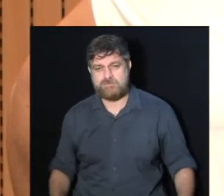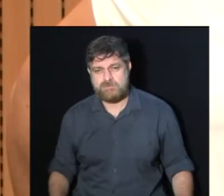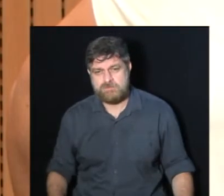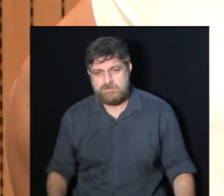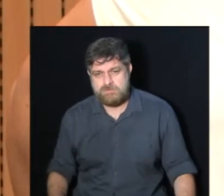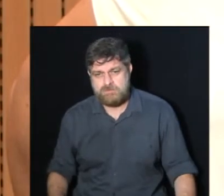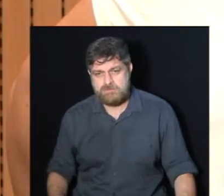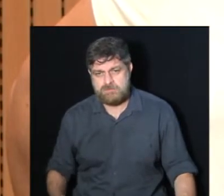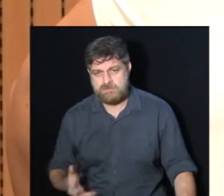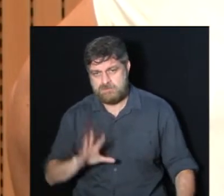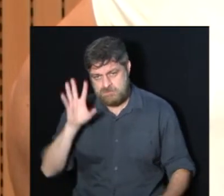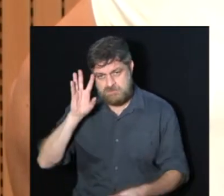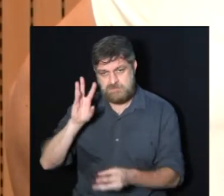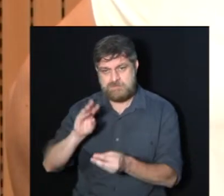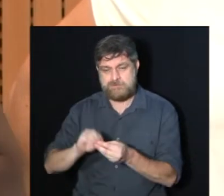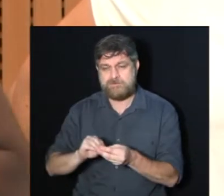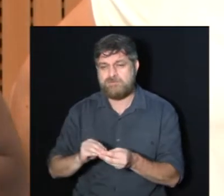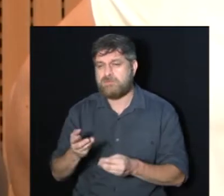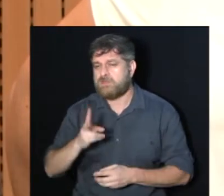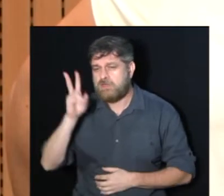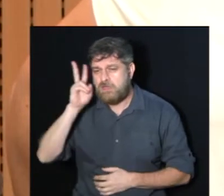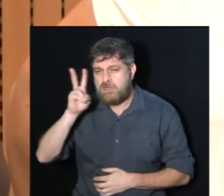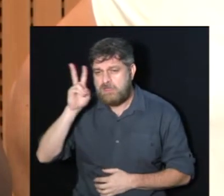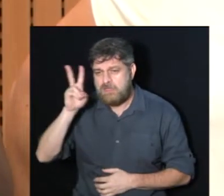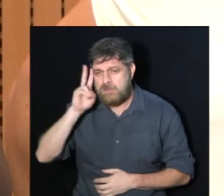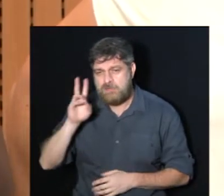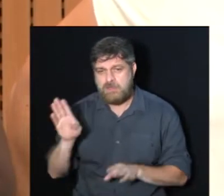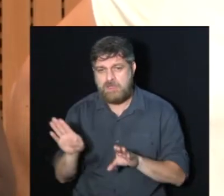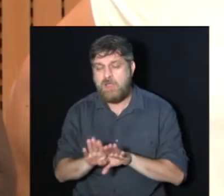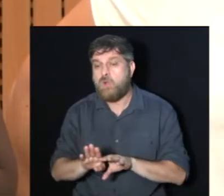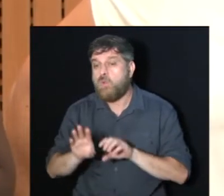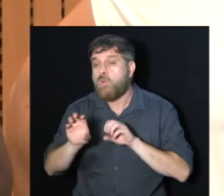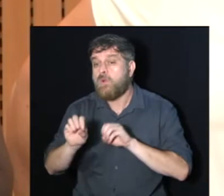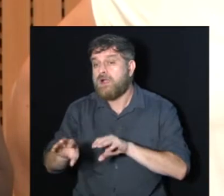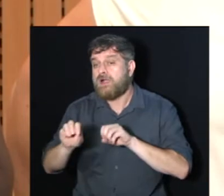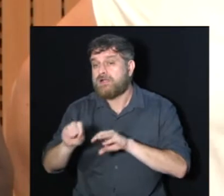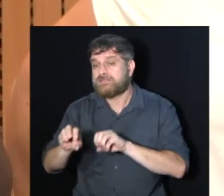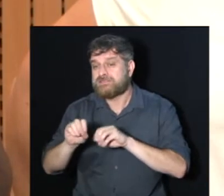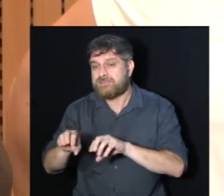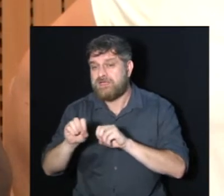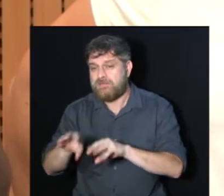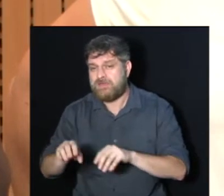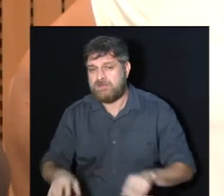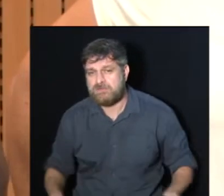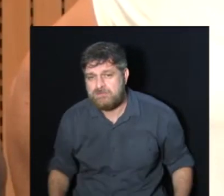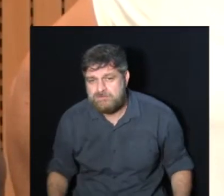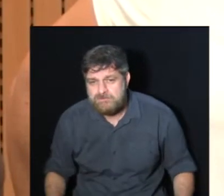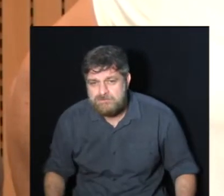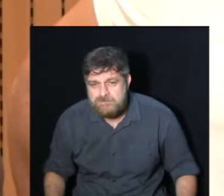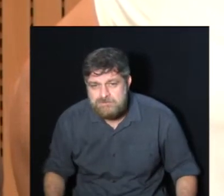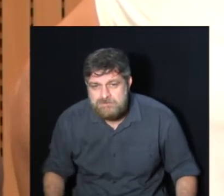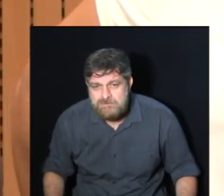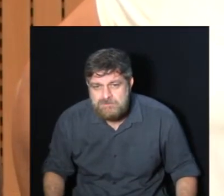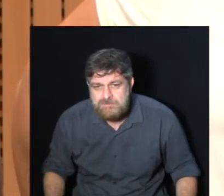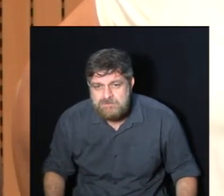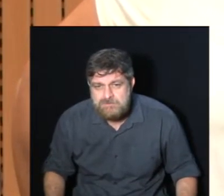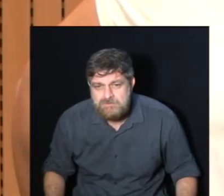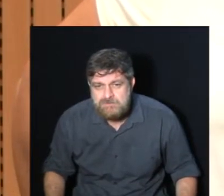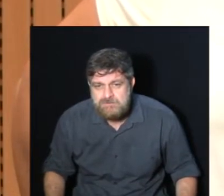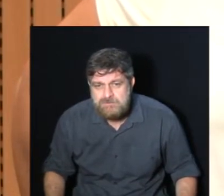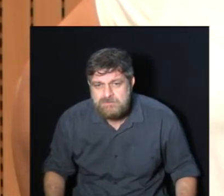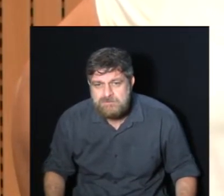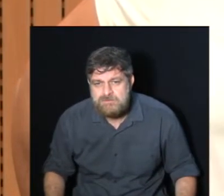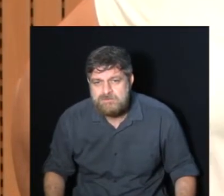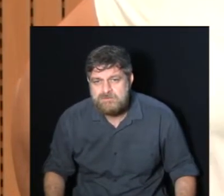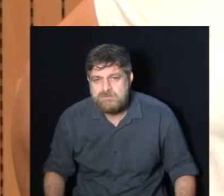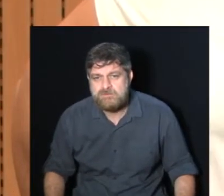para finalizar, eu gostaria de lembrar os ensinamentos, né, com a permissão do meu avô, os